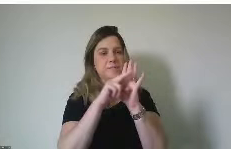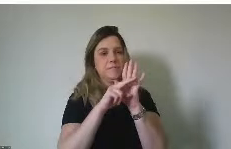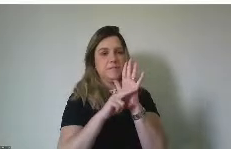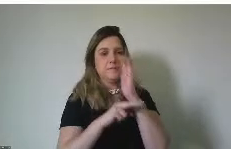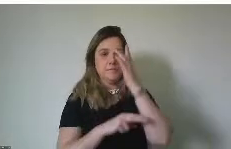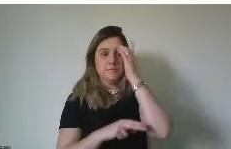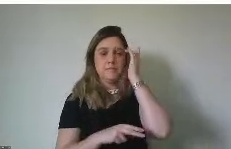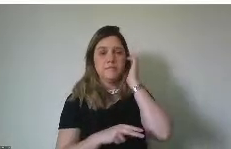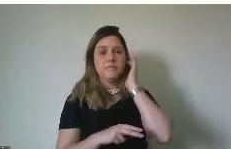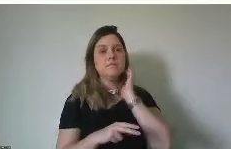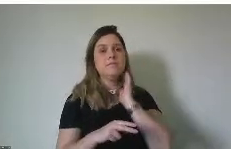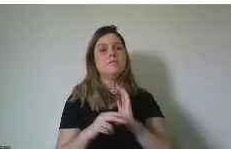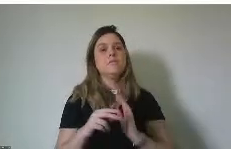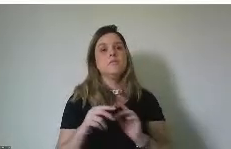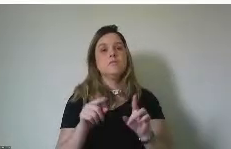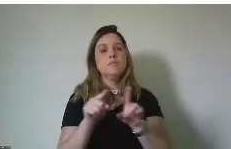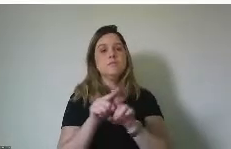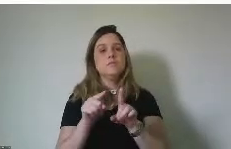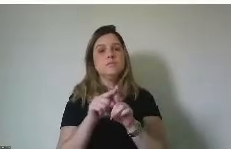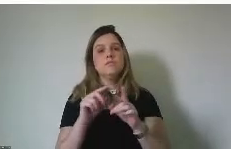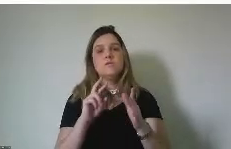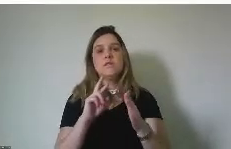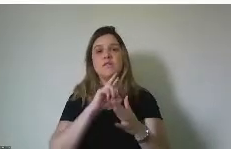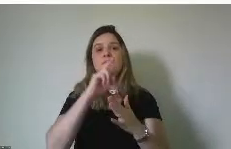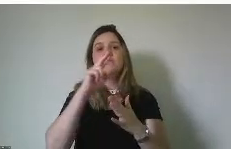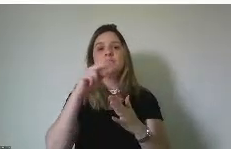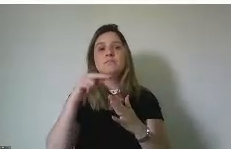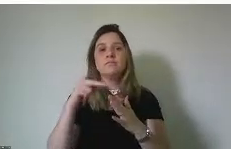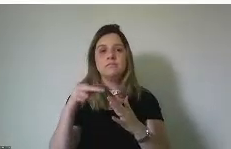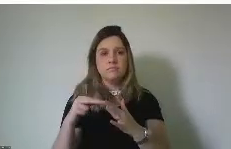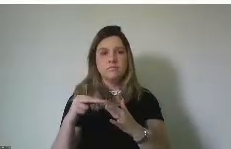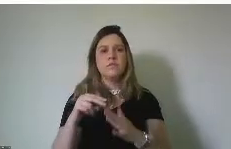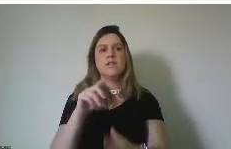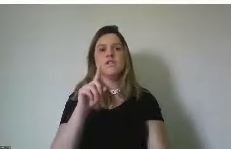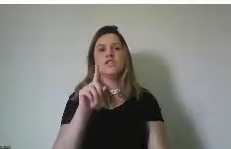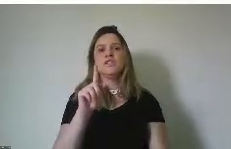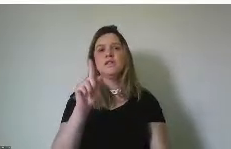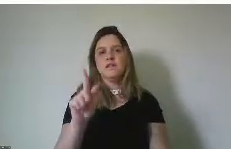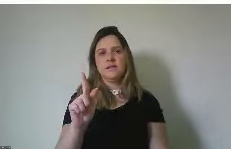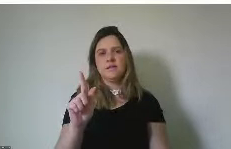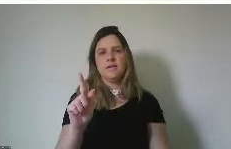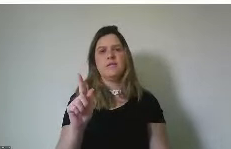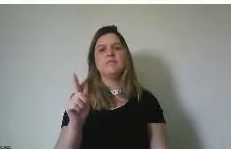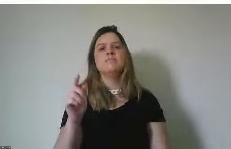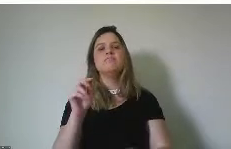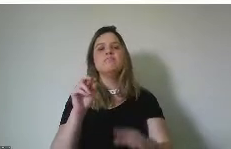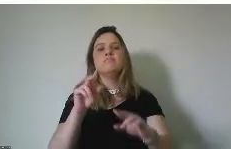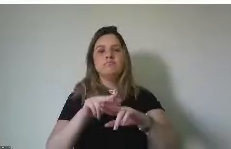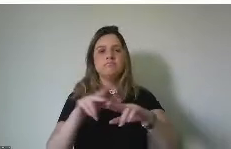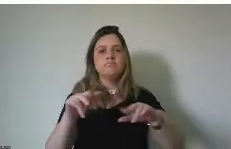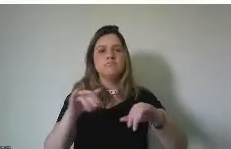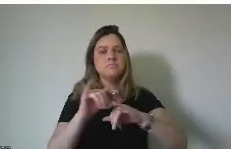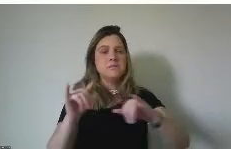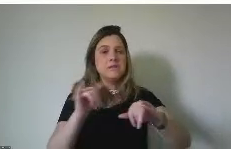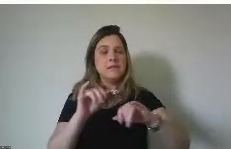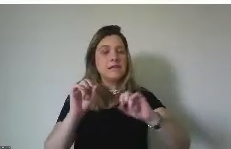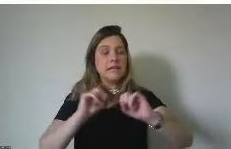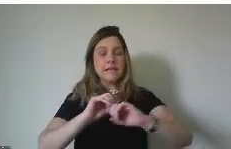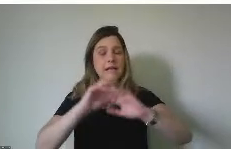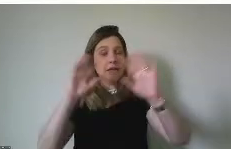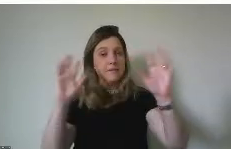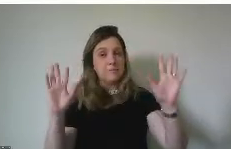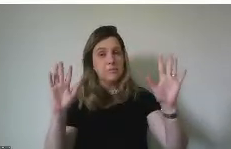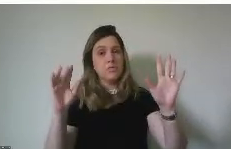referente ao atendimento elétrico do Estado de Minas e agosto onde o OMS ele deixa claramente claramente que